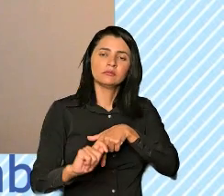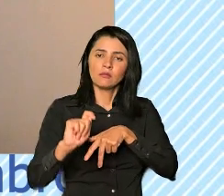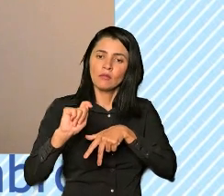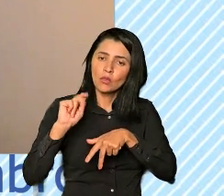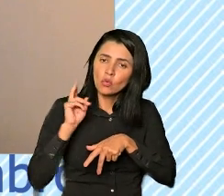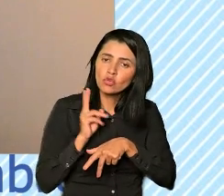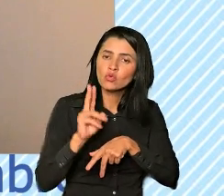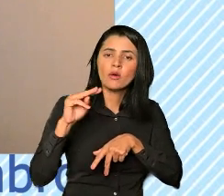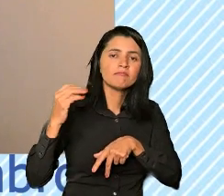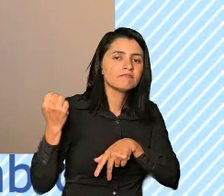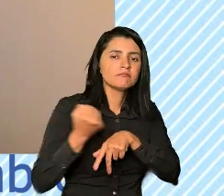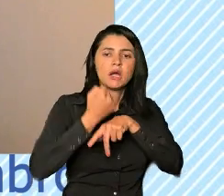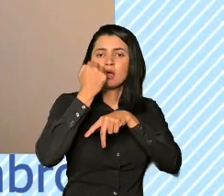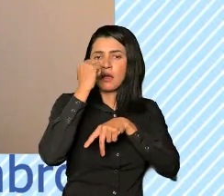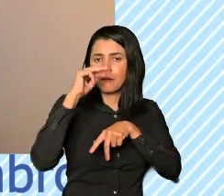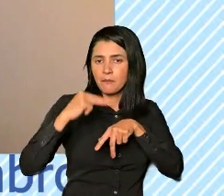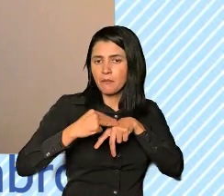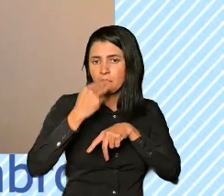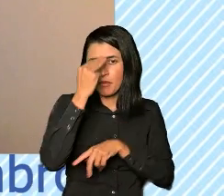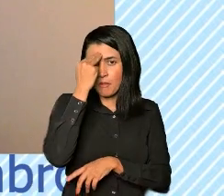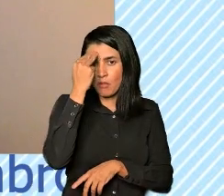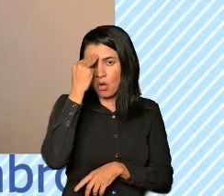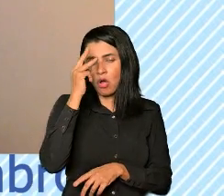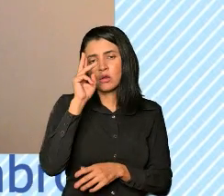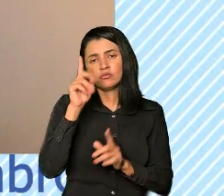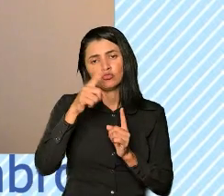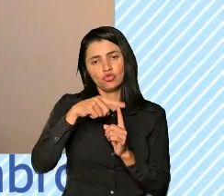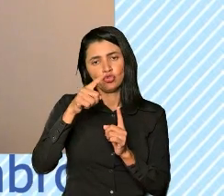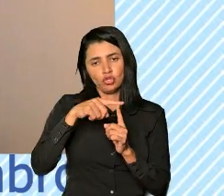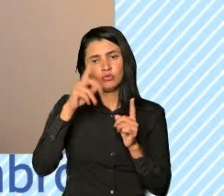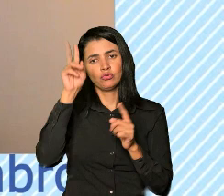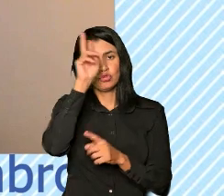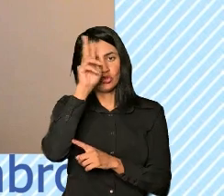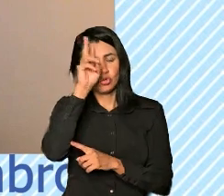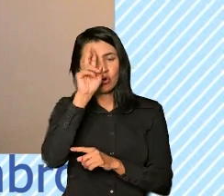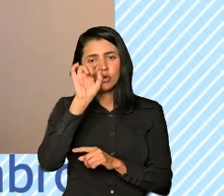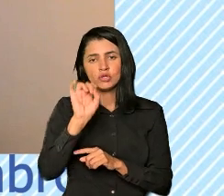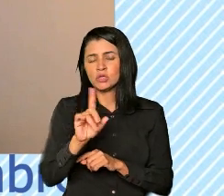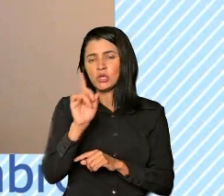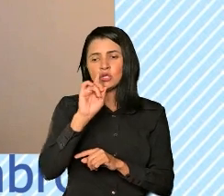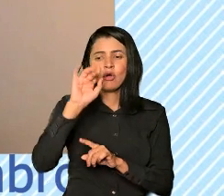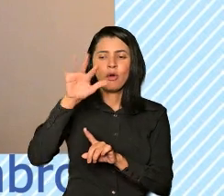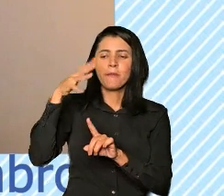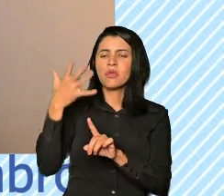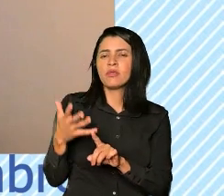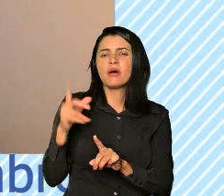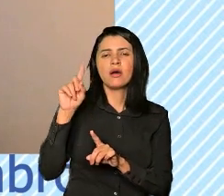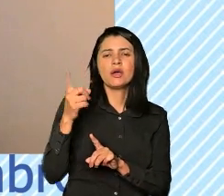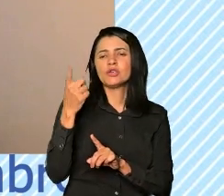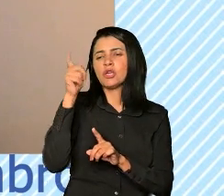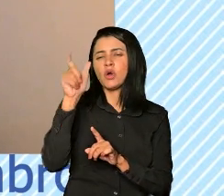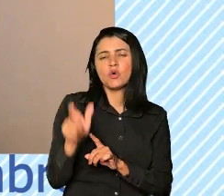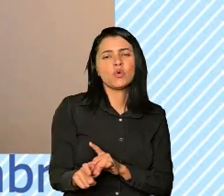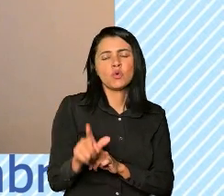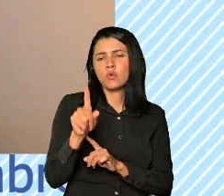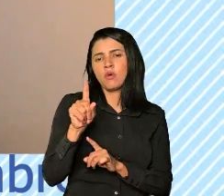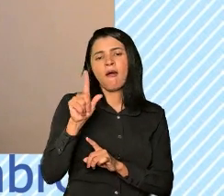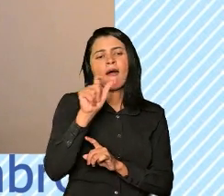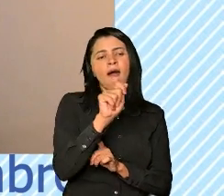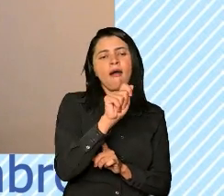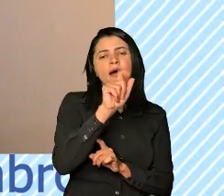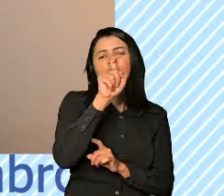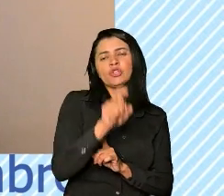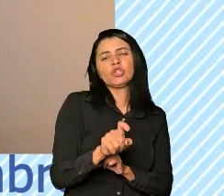memória, né? Um determinado tipo de história, né? Não é só homenagem a uma personalidade A, X ou